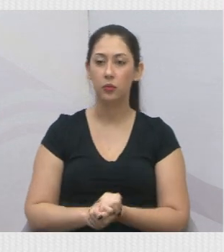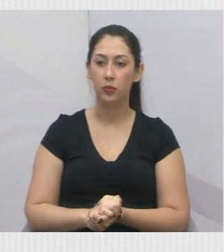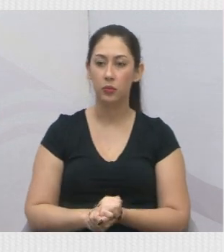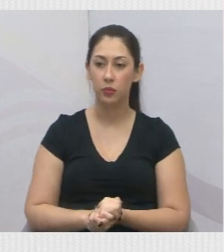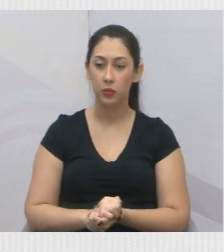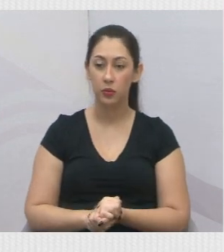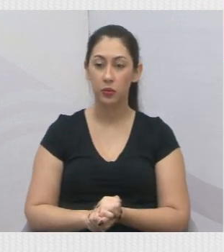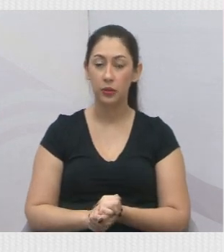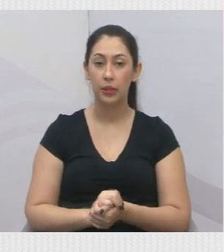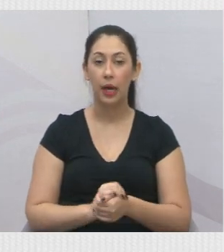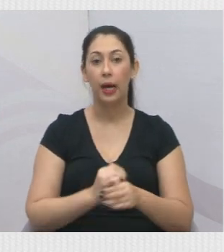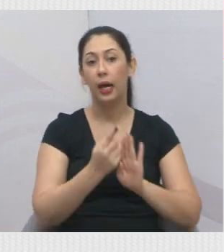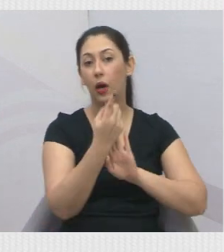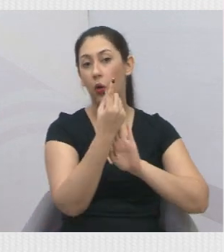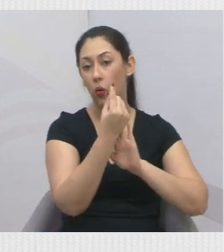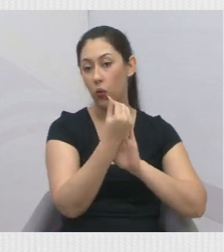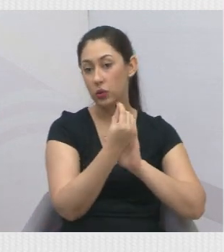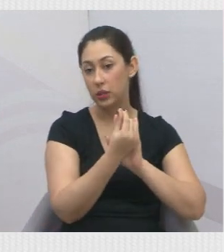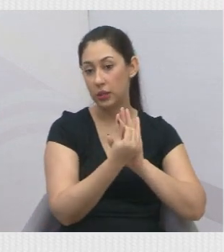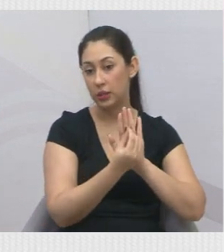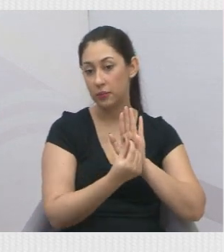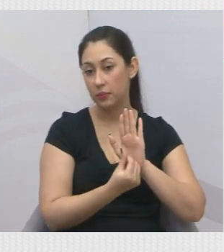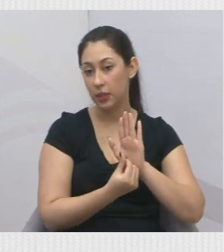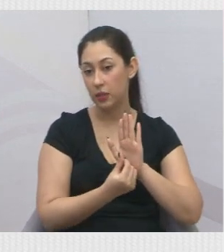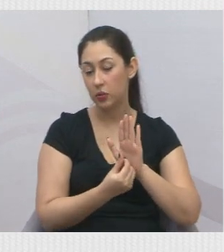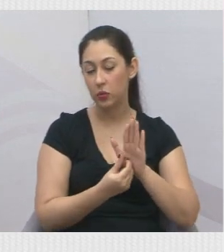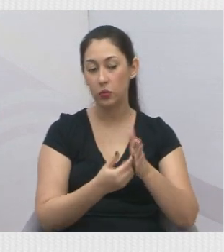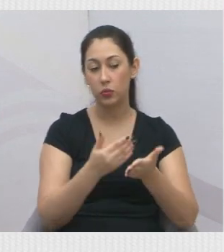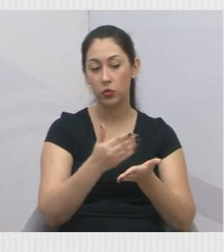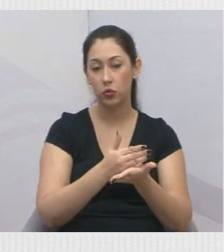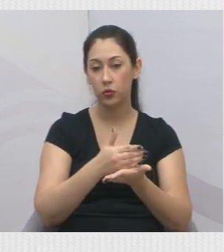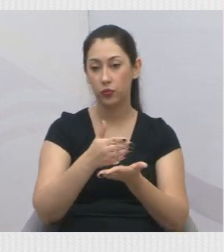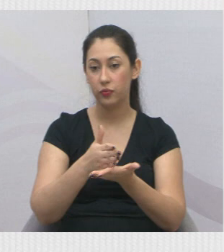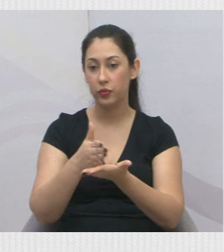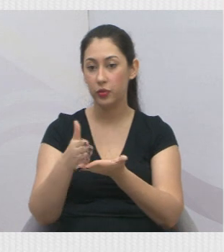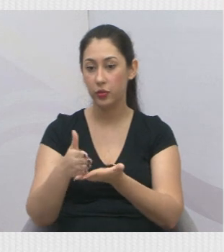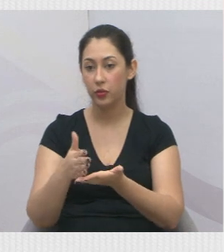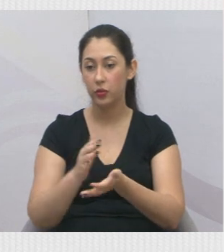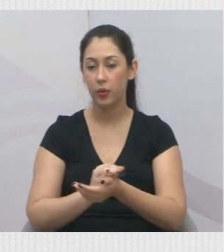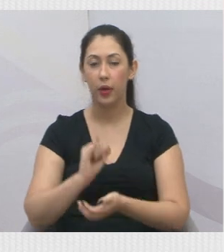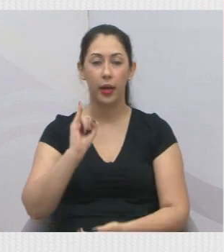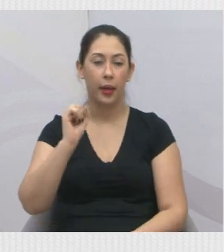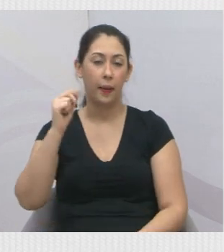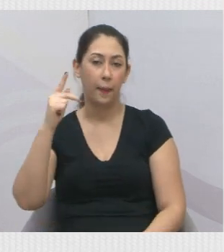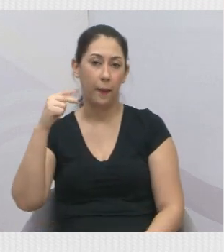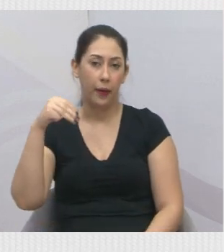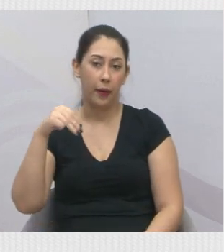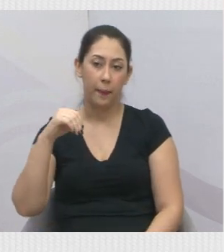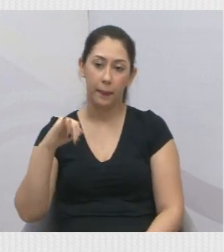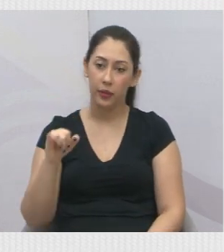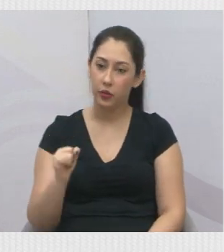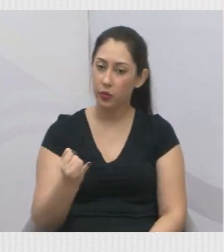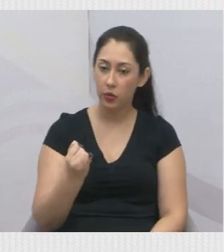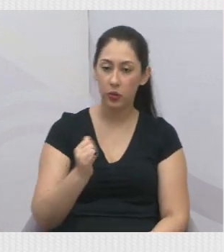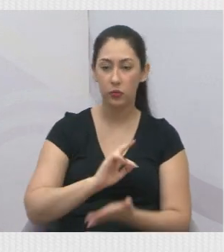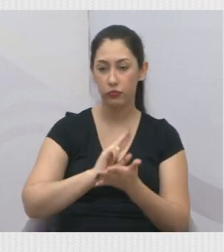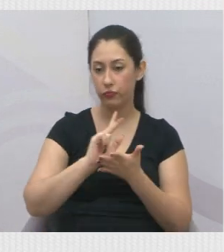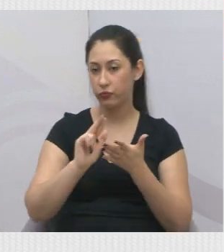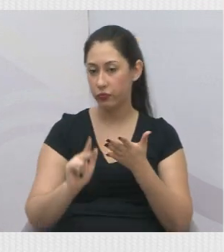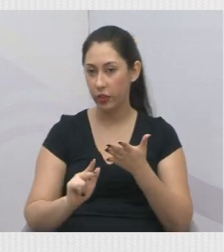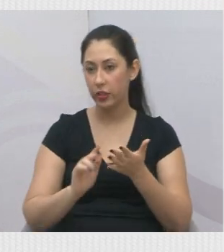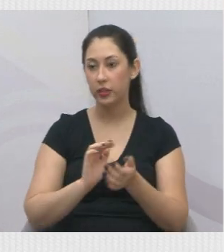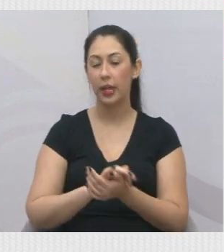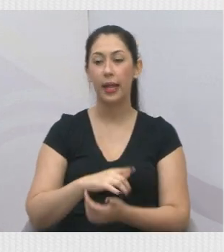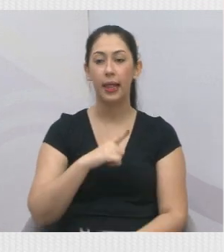Intraorçamentário, que é as despesas entre os órgãos municipais, né, que seria de IPMJ para a prefeitura e vice-versa,